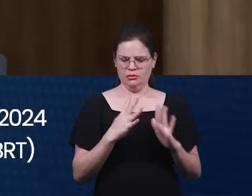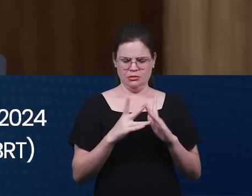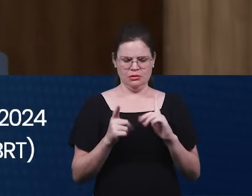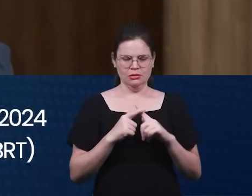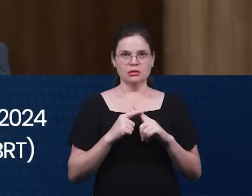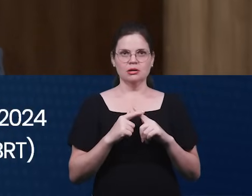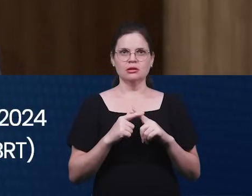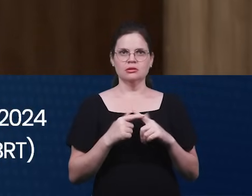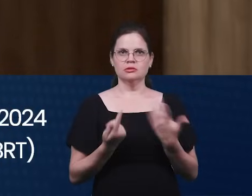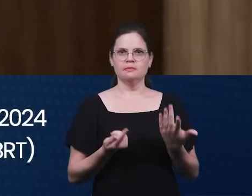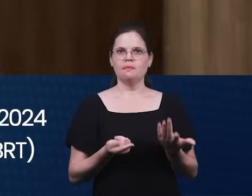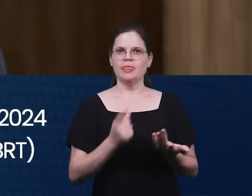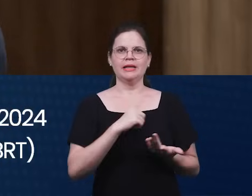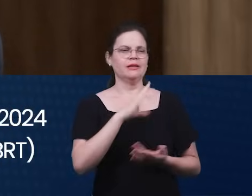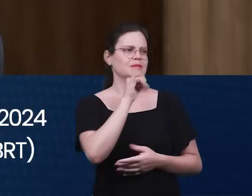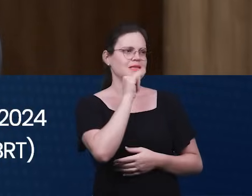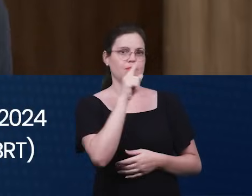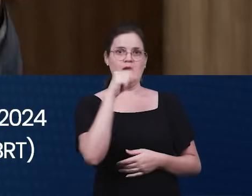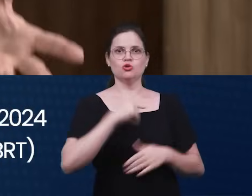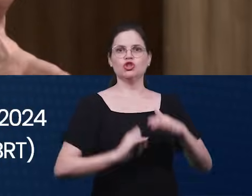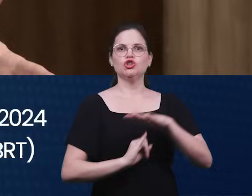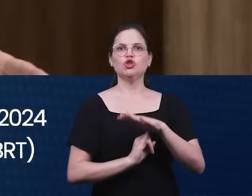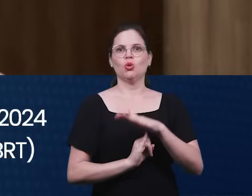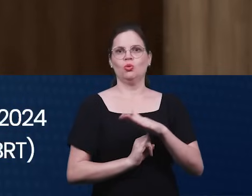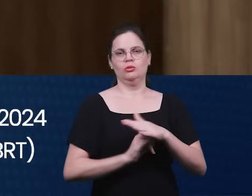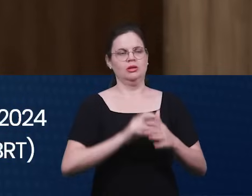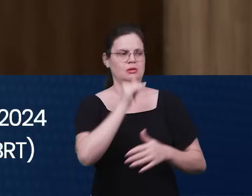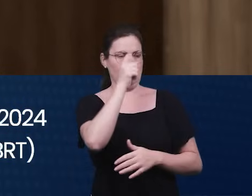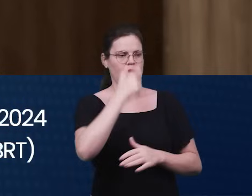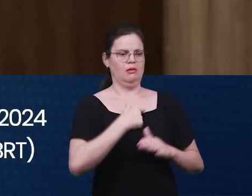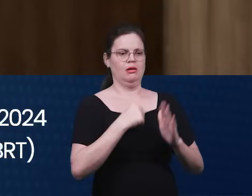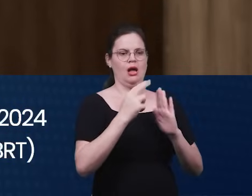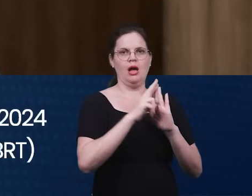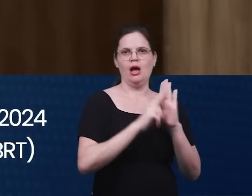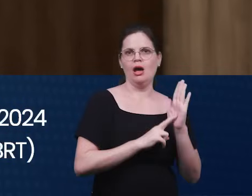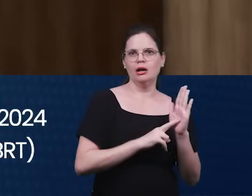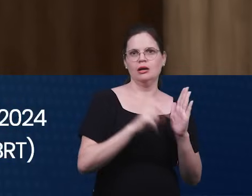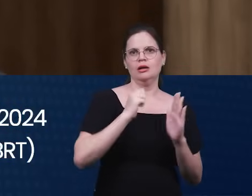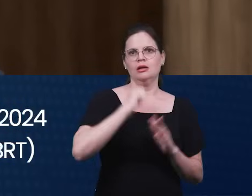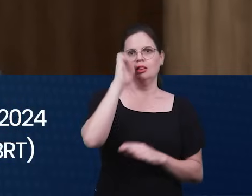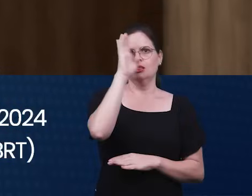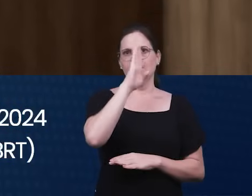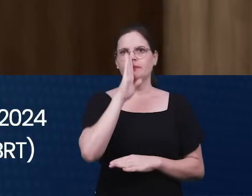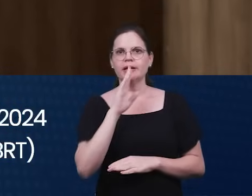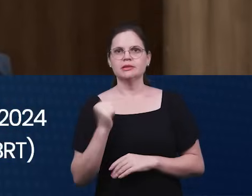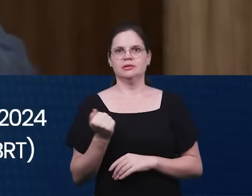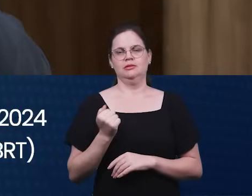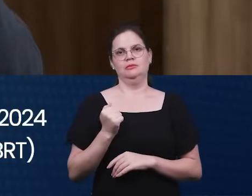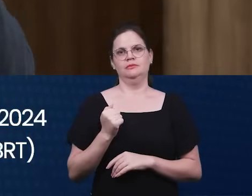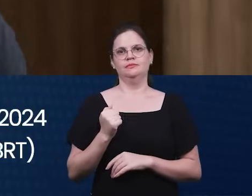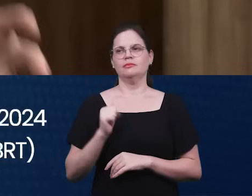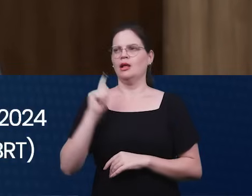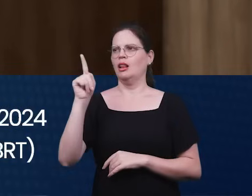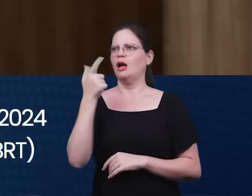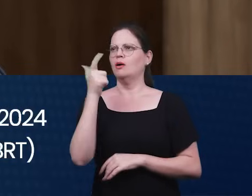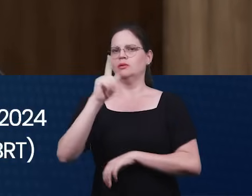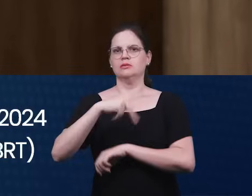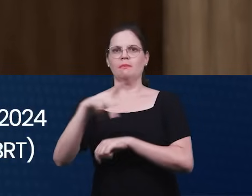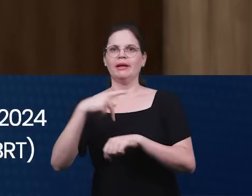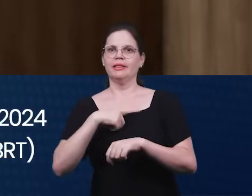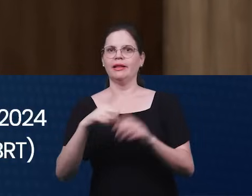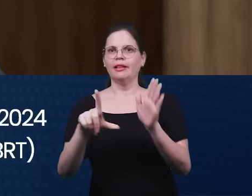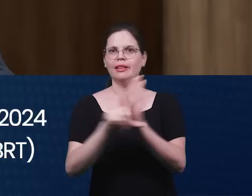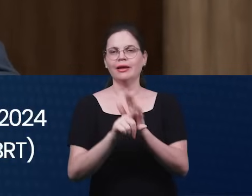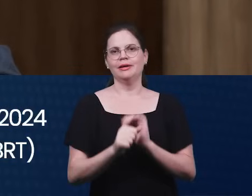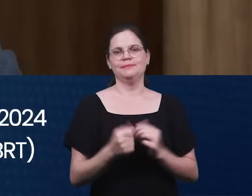regulados seja aqui no Brasil e nos demais países somos regulados por uma legislação temos registro no